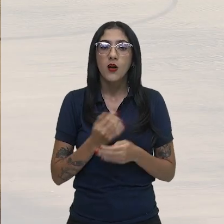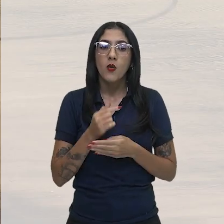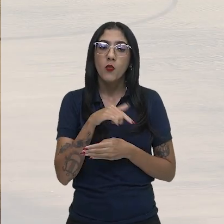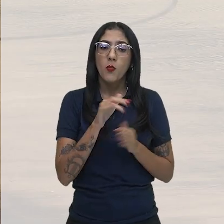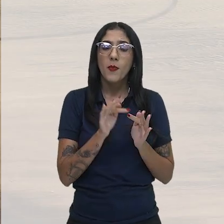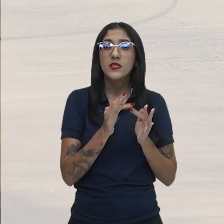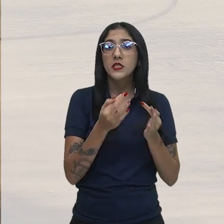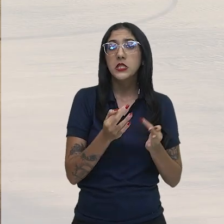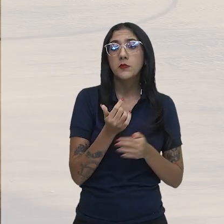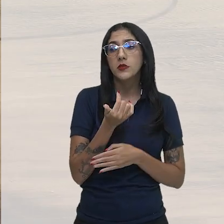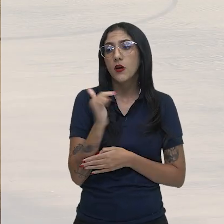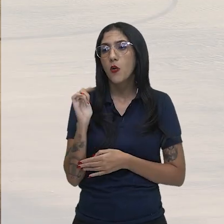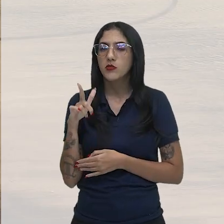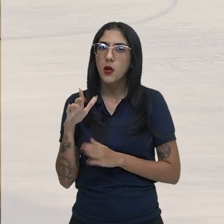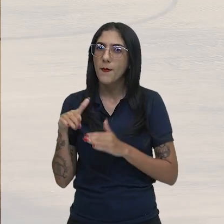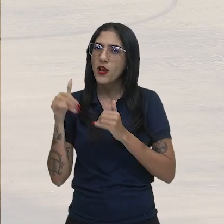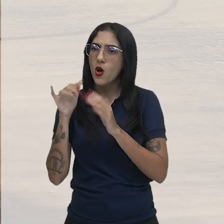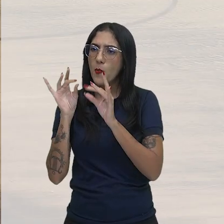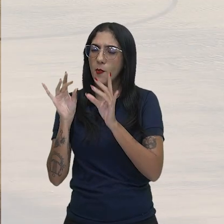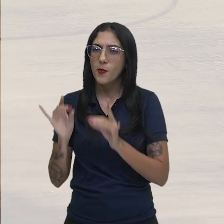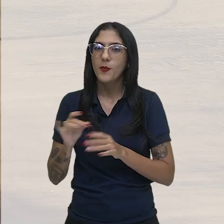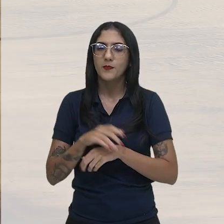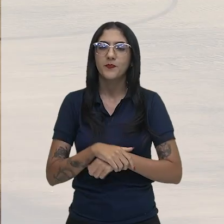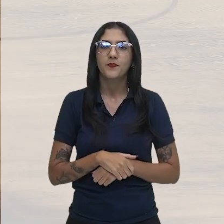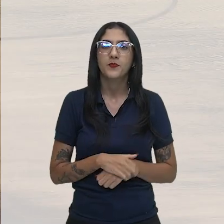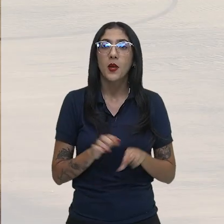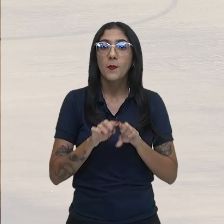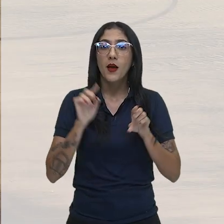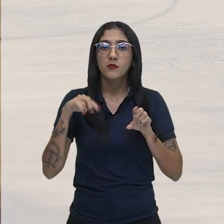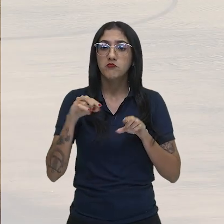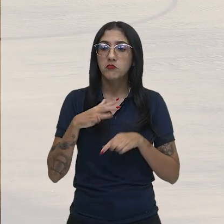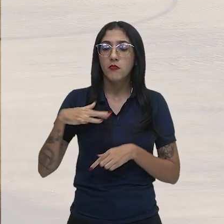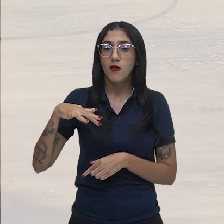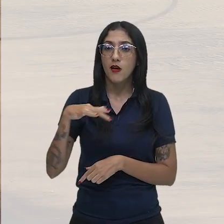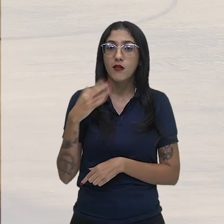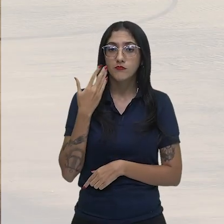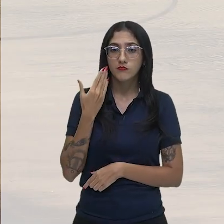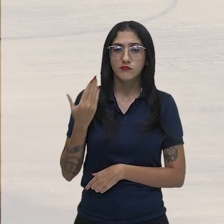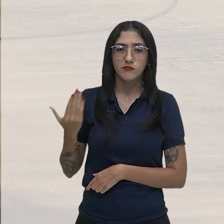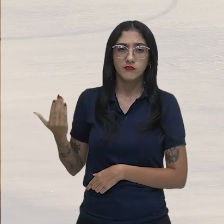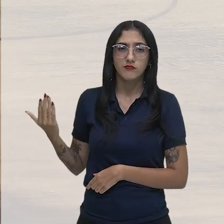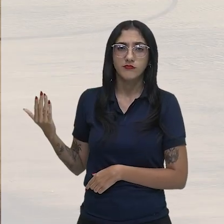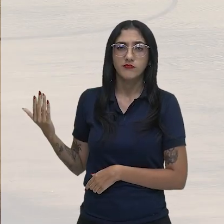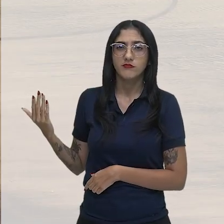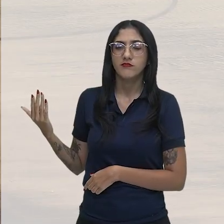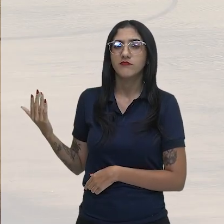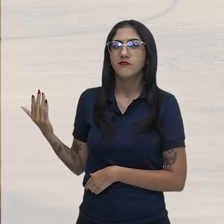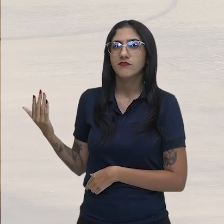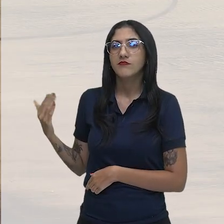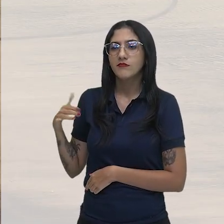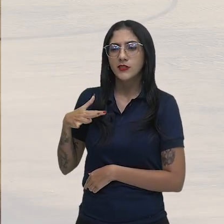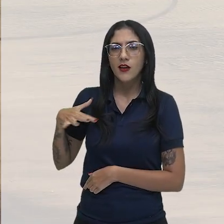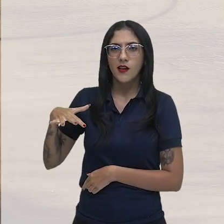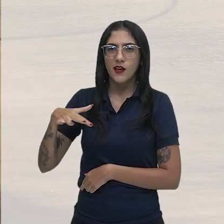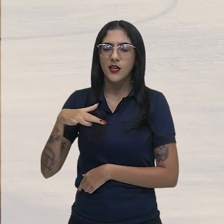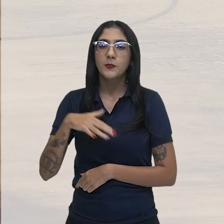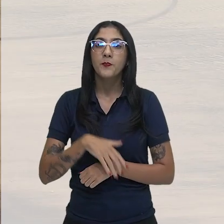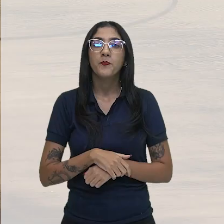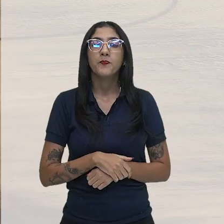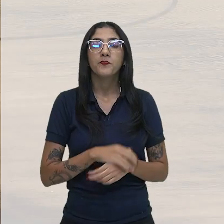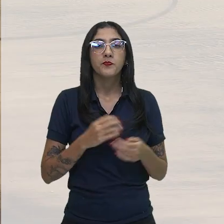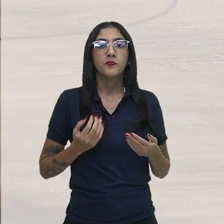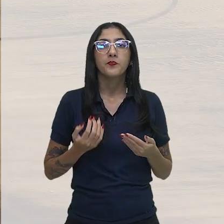mais rústico, né? Mais simples. Mas o espaço é esse aqui que vocês estão vendo, tá? Então, essa luta, ela